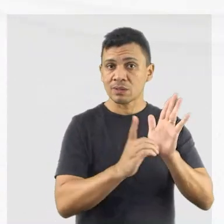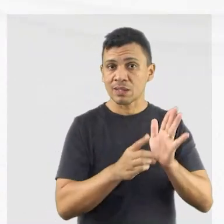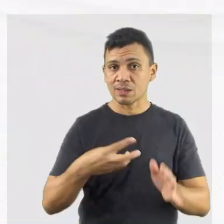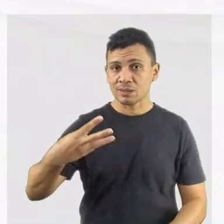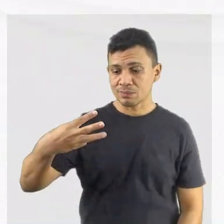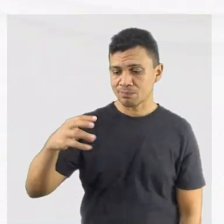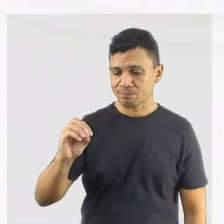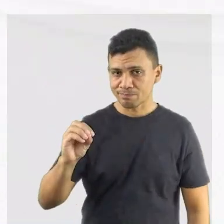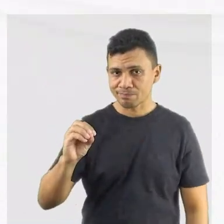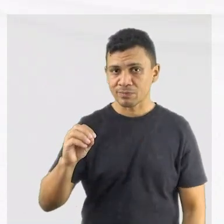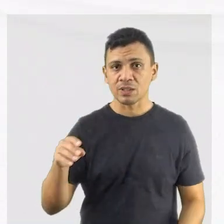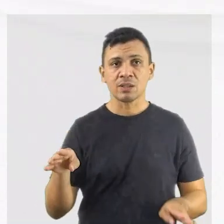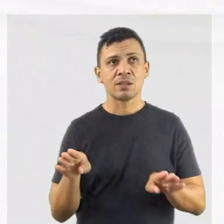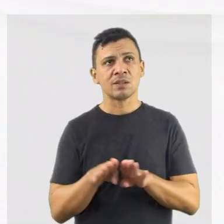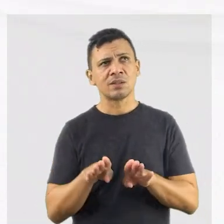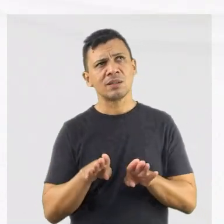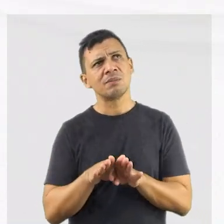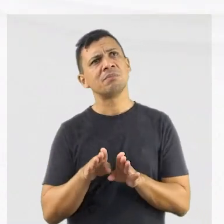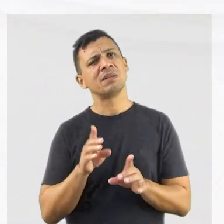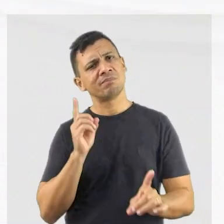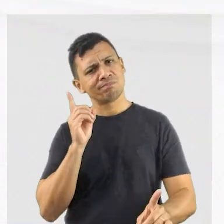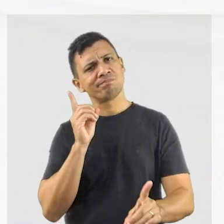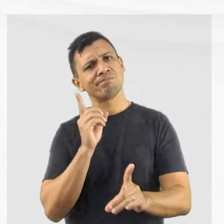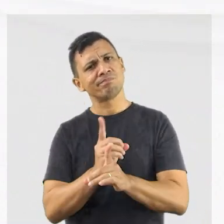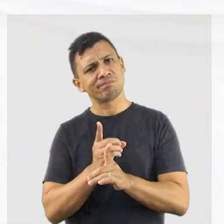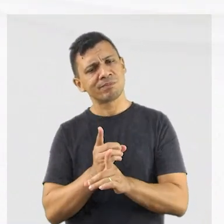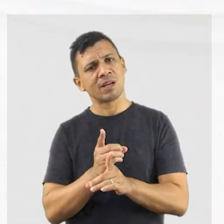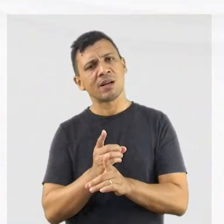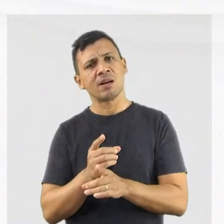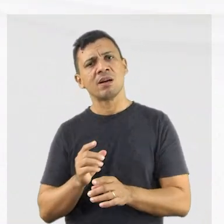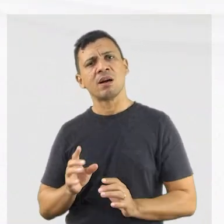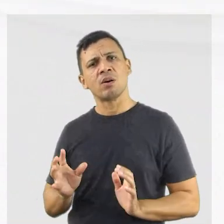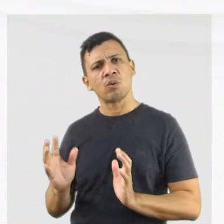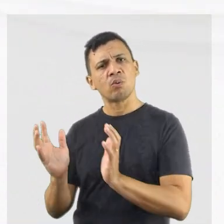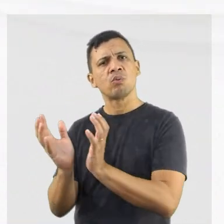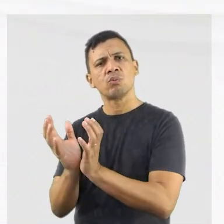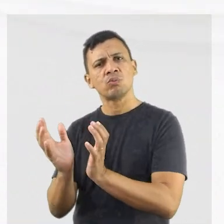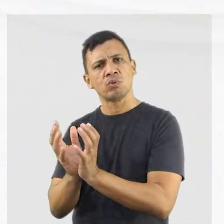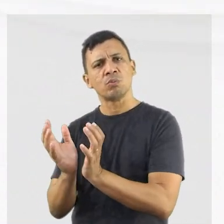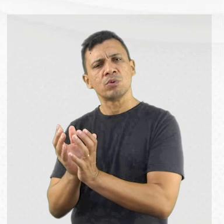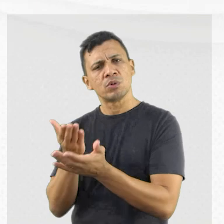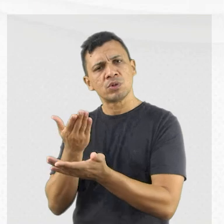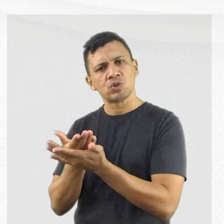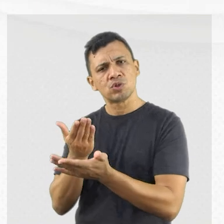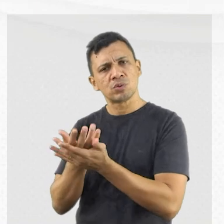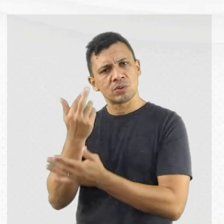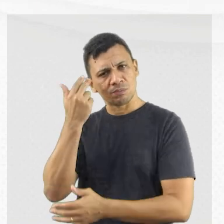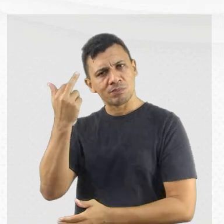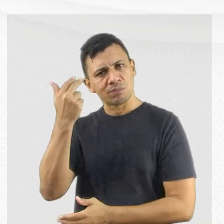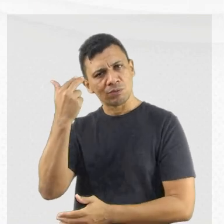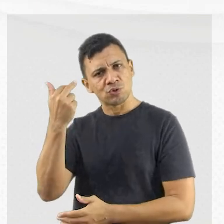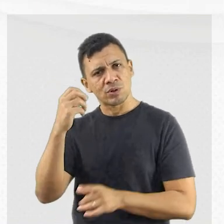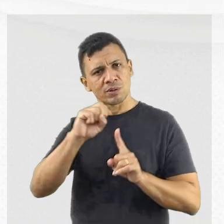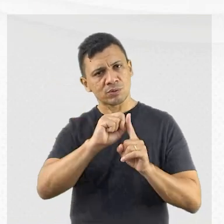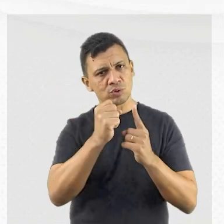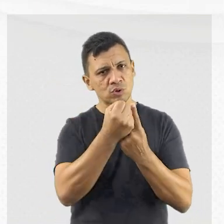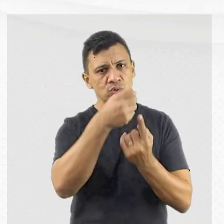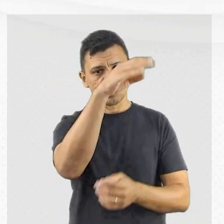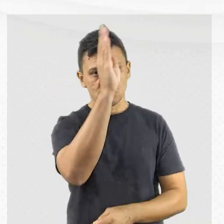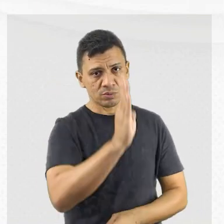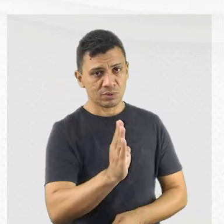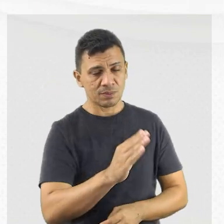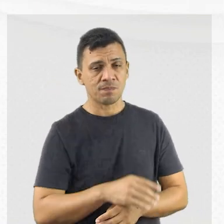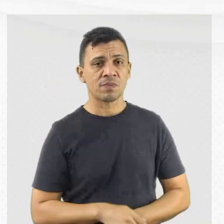na sociologia é a relação entre sociedade e indivíduo, tá? Sociedade entendida como todo, indivíduo entendido como